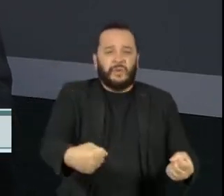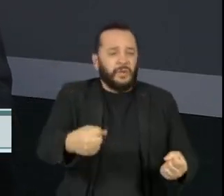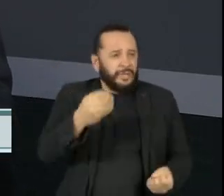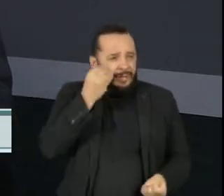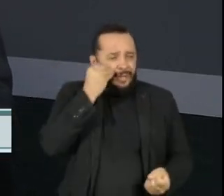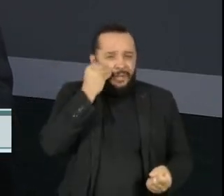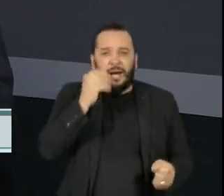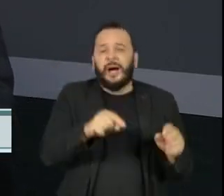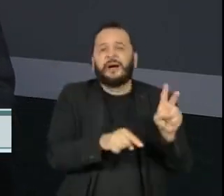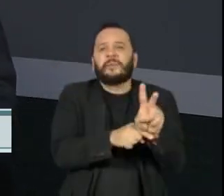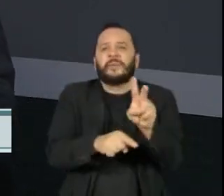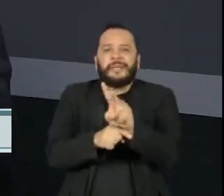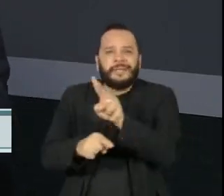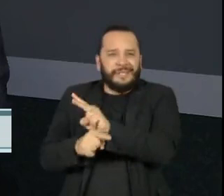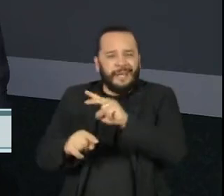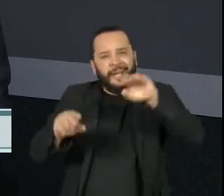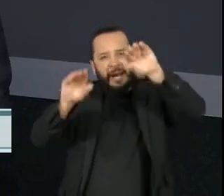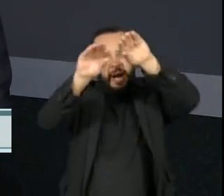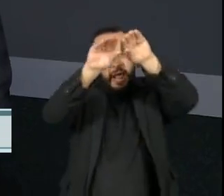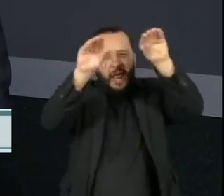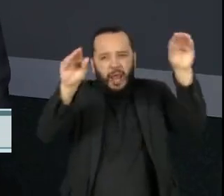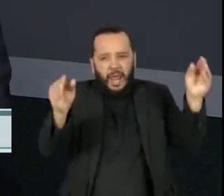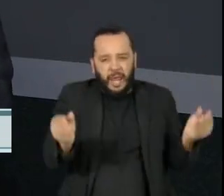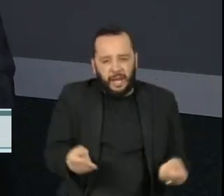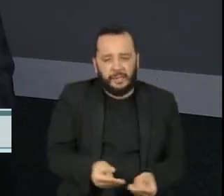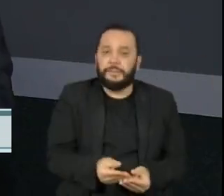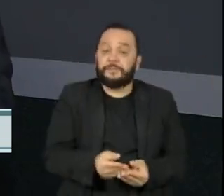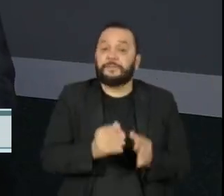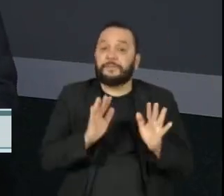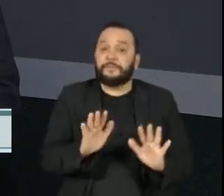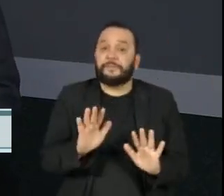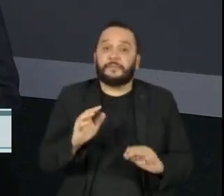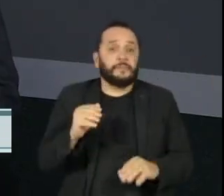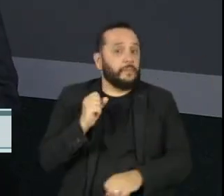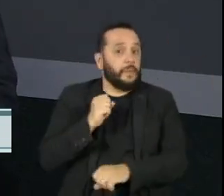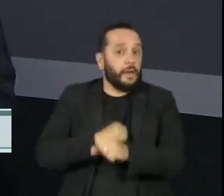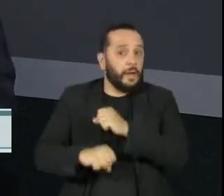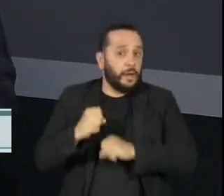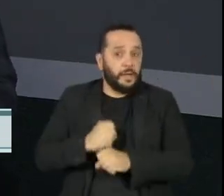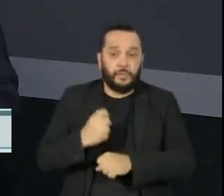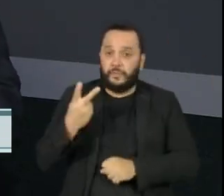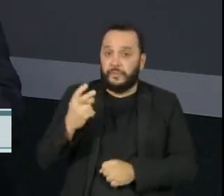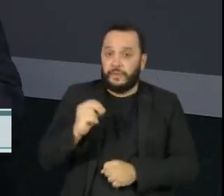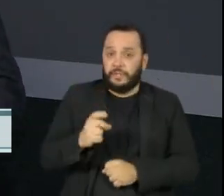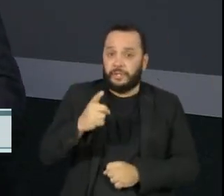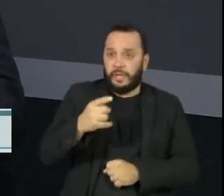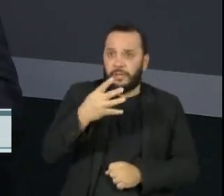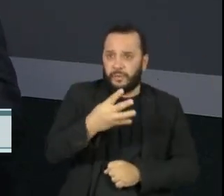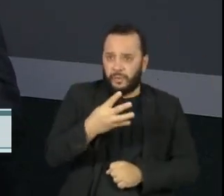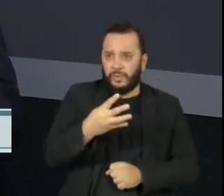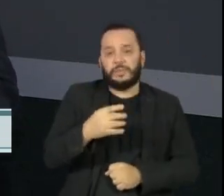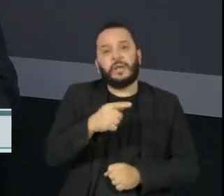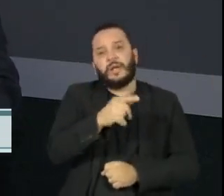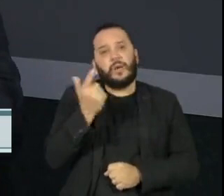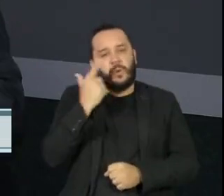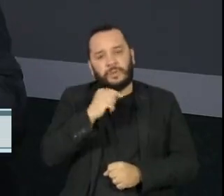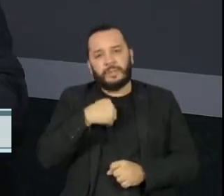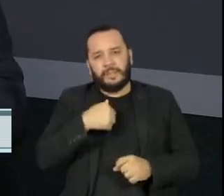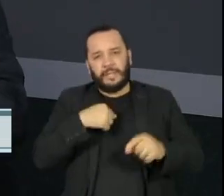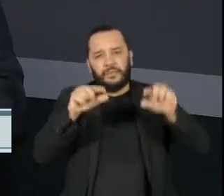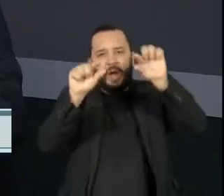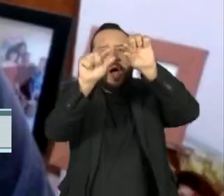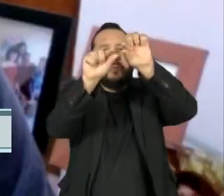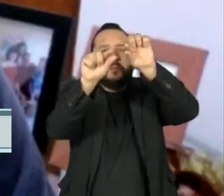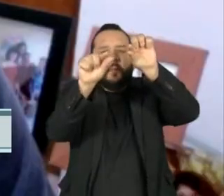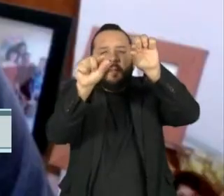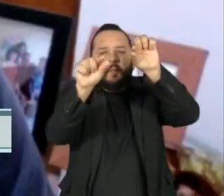proteção dessa camada Até que em 2014 houve uma sinalização de que ela estaria se recuperando qual é a